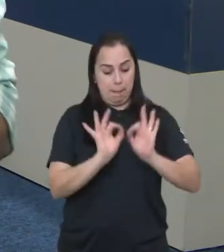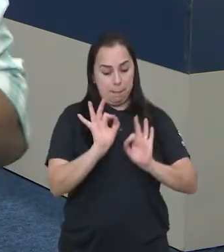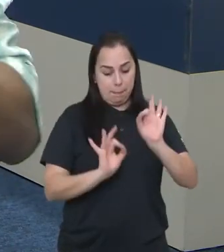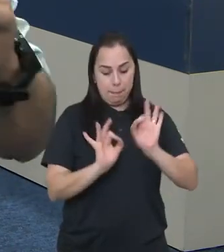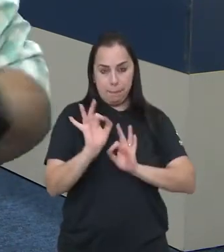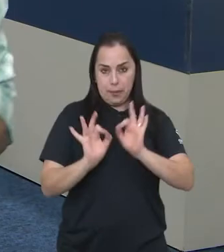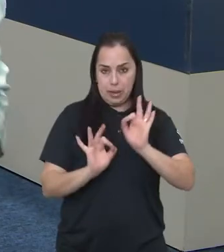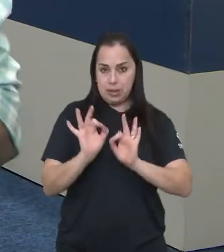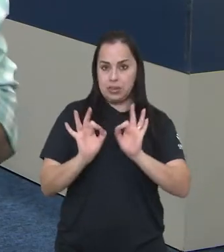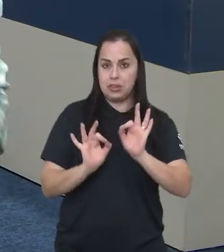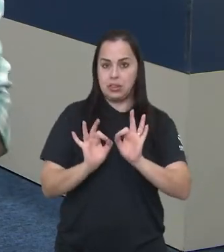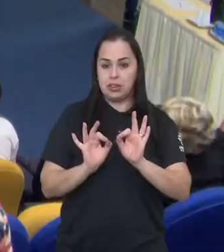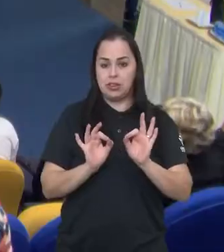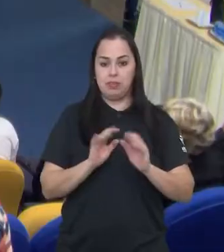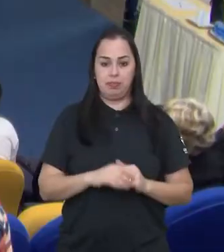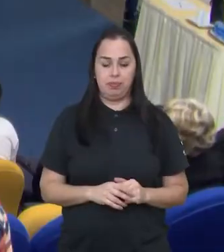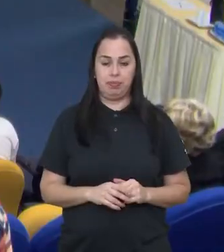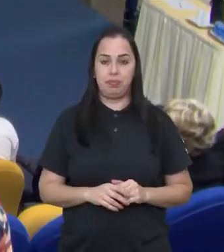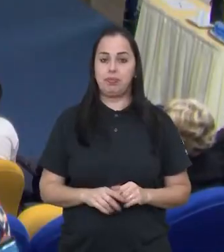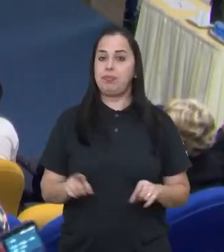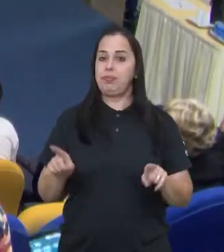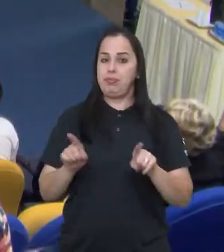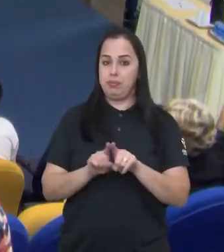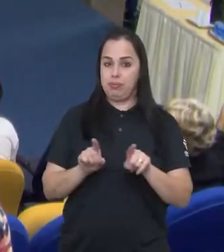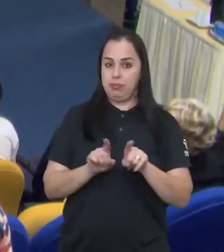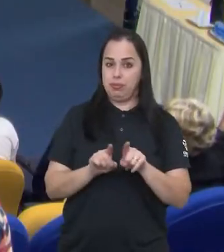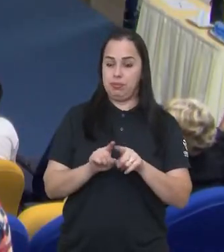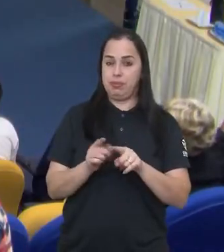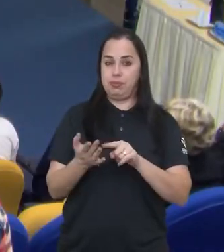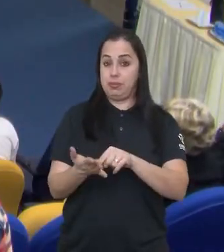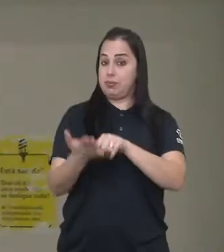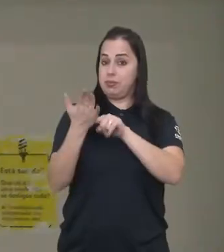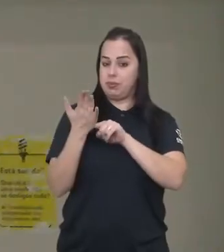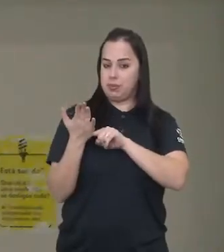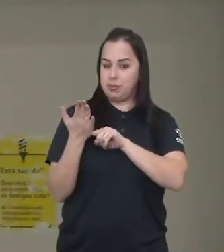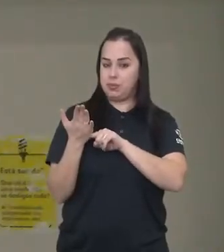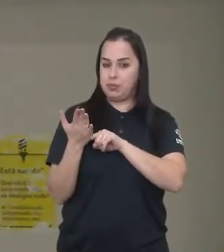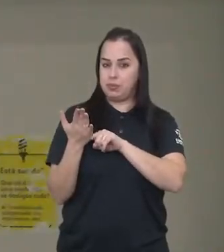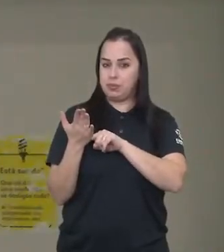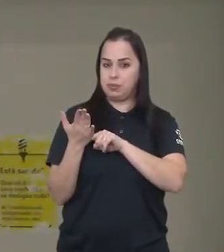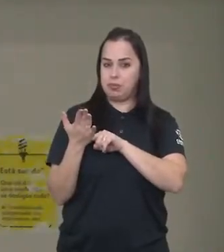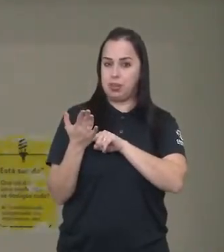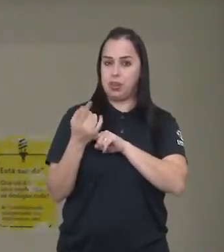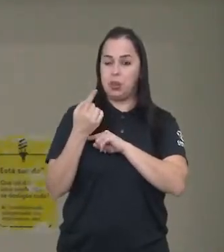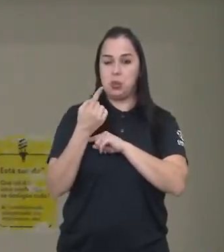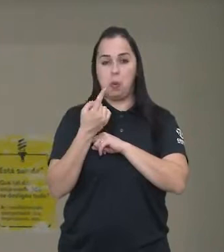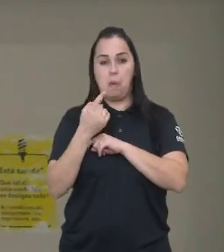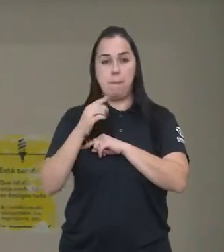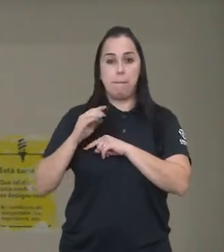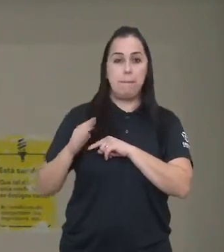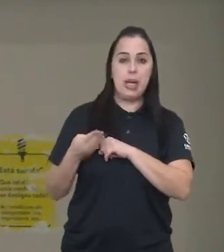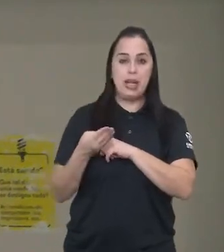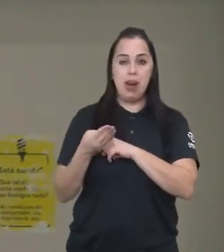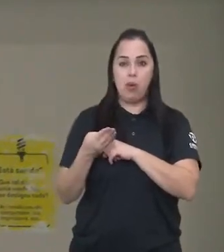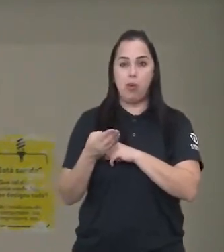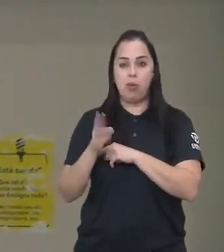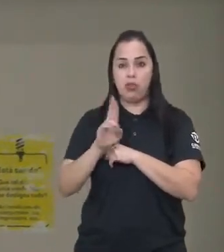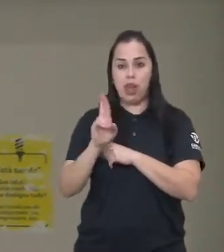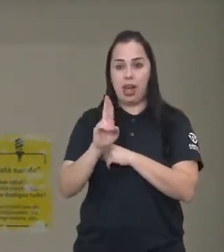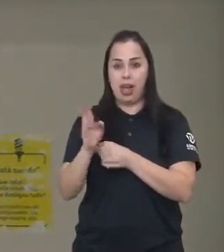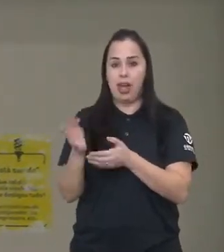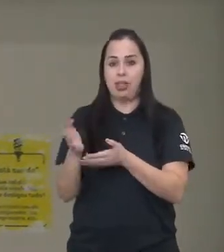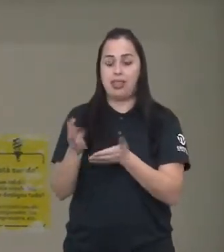que todo o serviço seja feito. Ainda segundo os dados apresentados, pouco mais de 1 bilhão de reais foram arrecadados